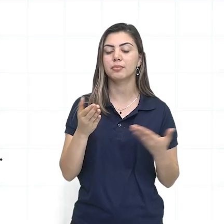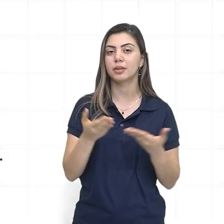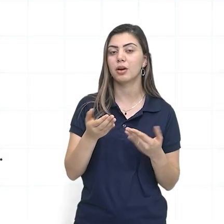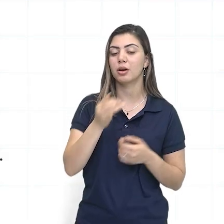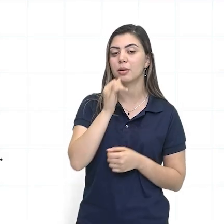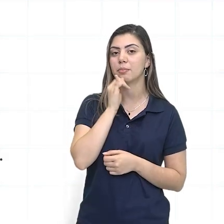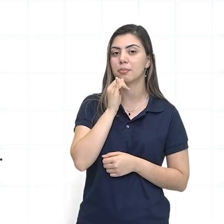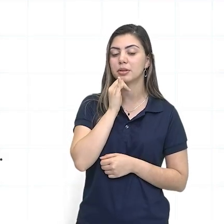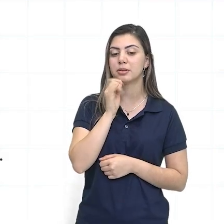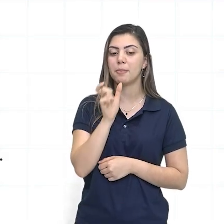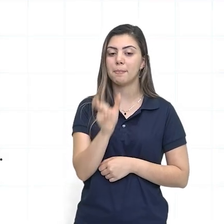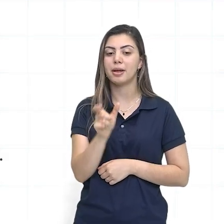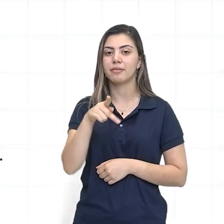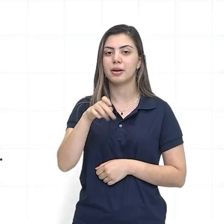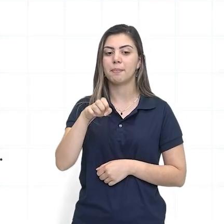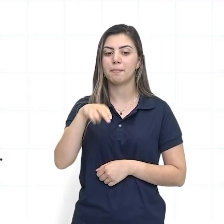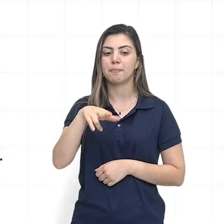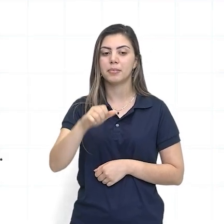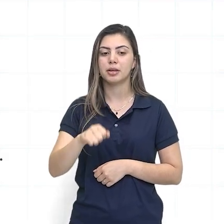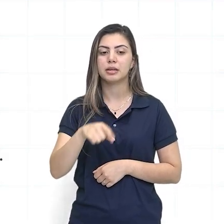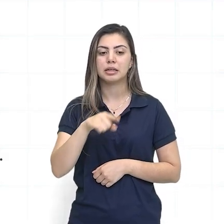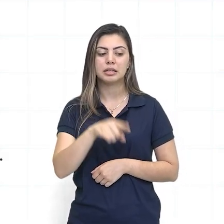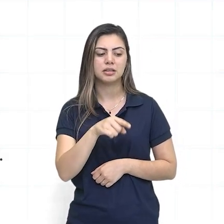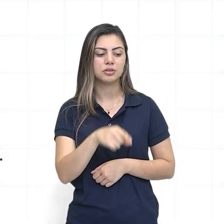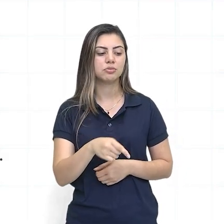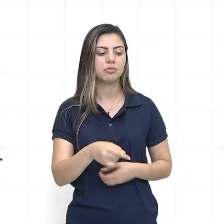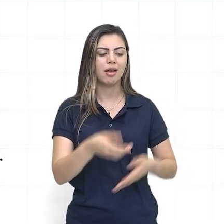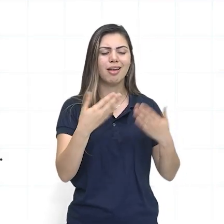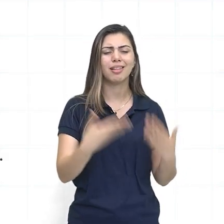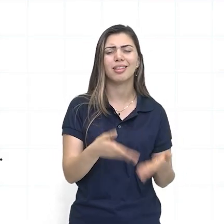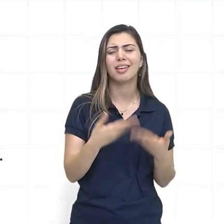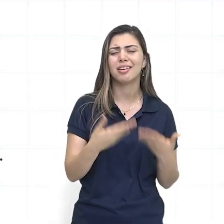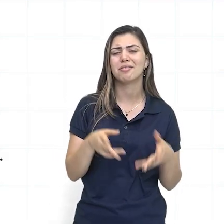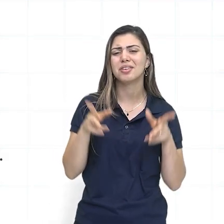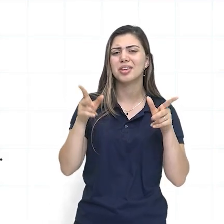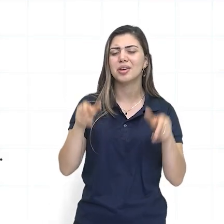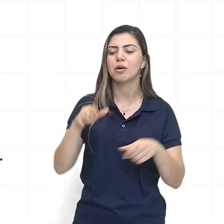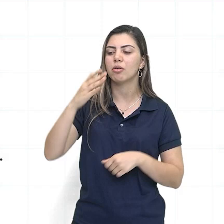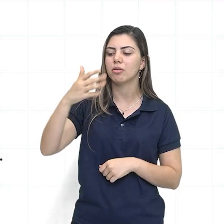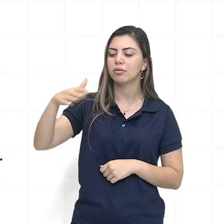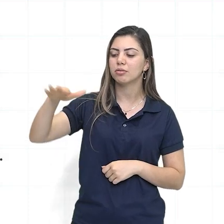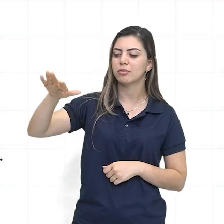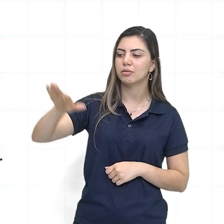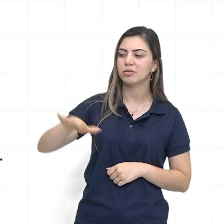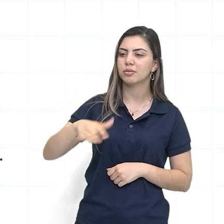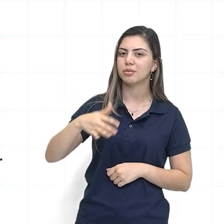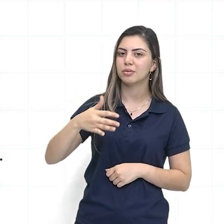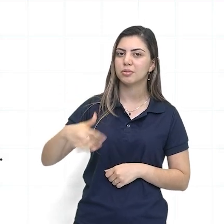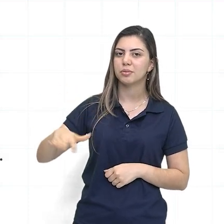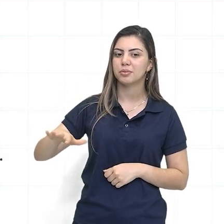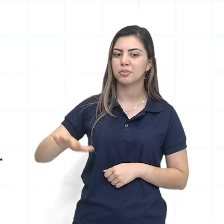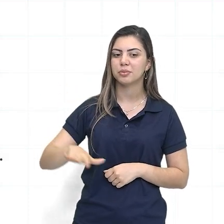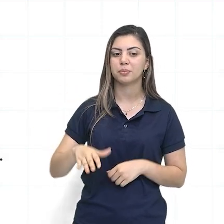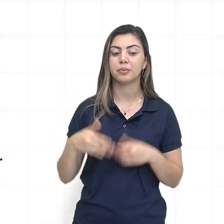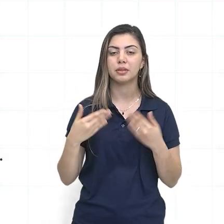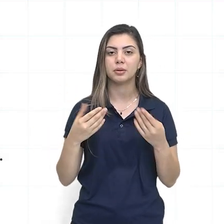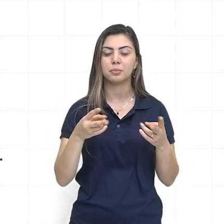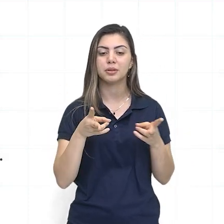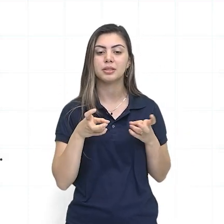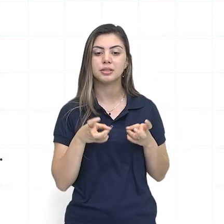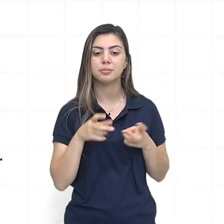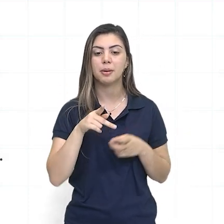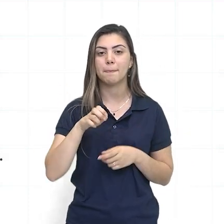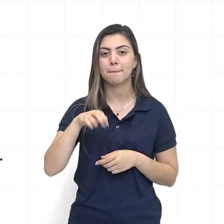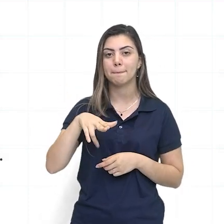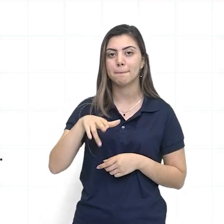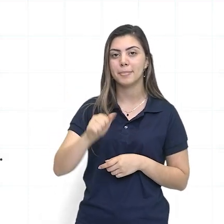pena. Isto é leve como uma pena. Então, qual o significado da palavra pena? Revestimento